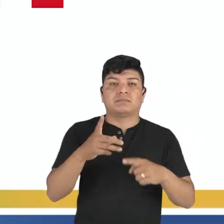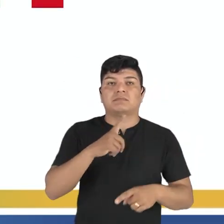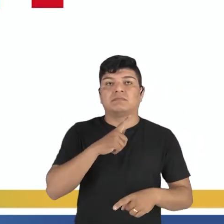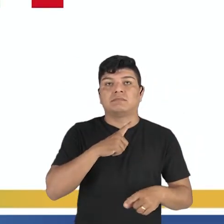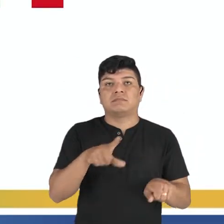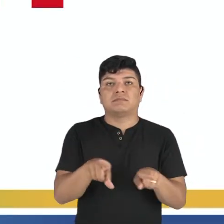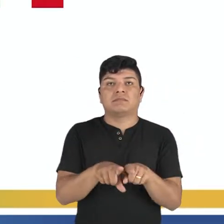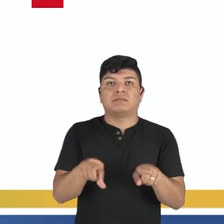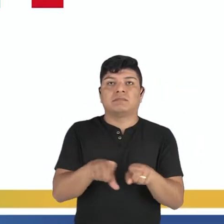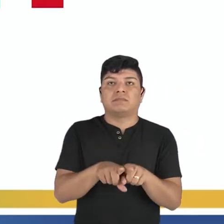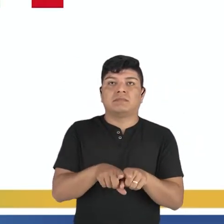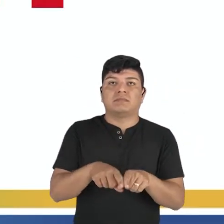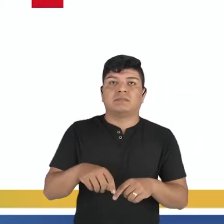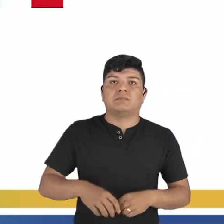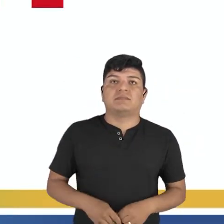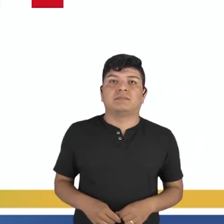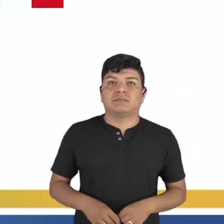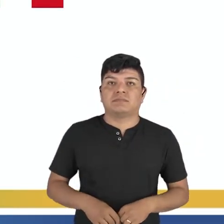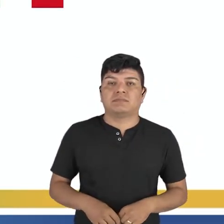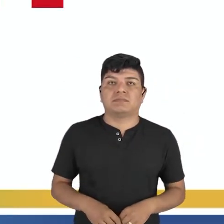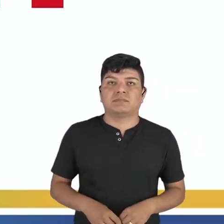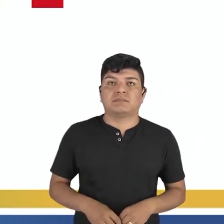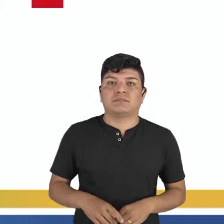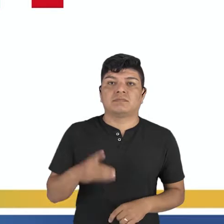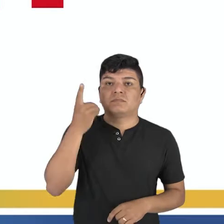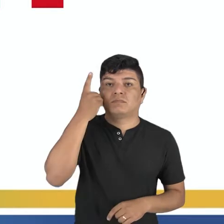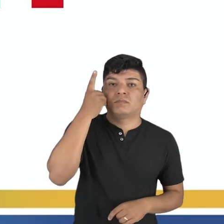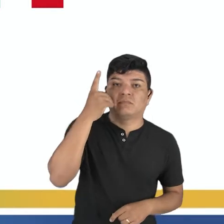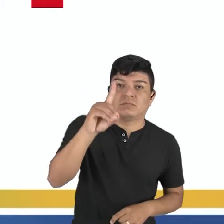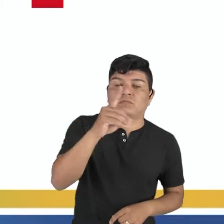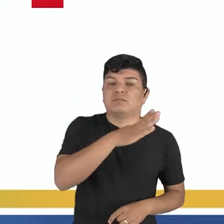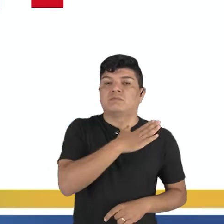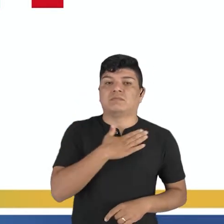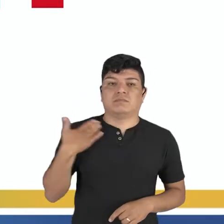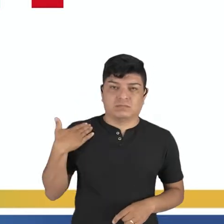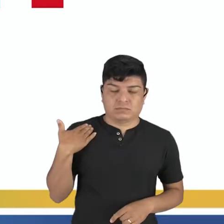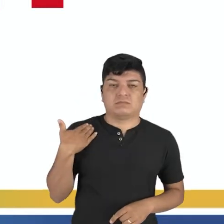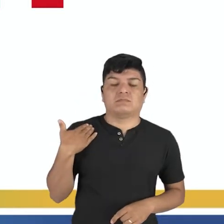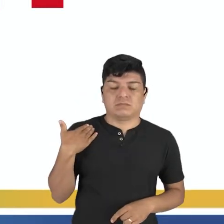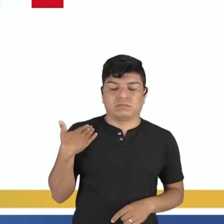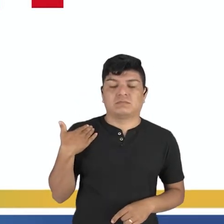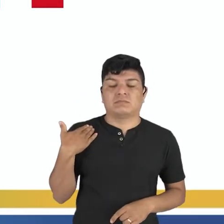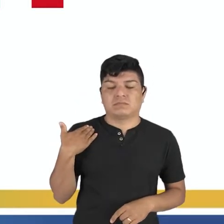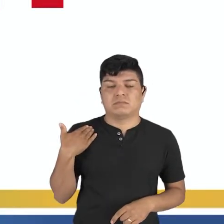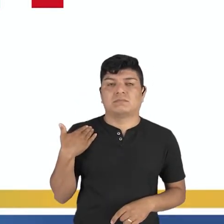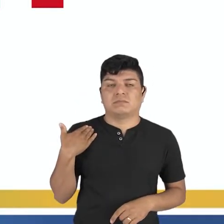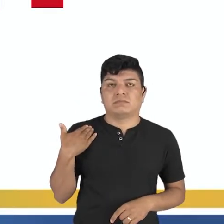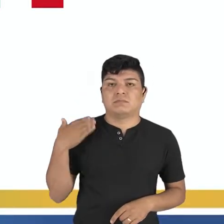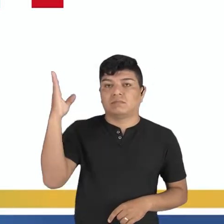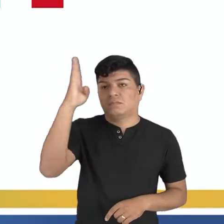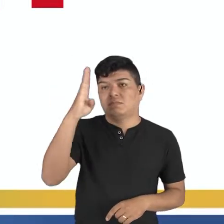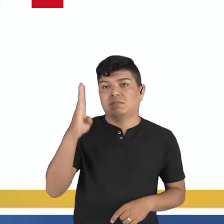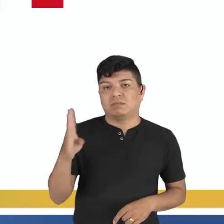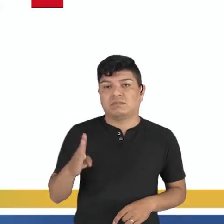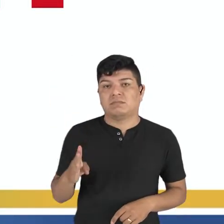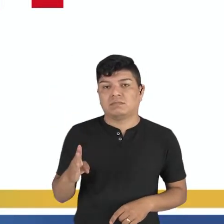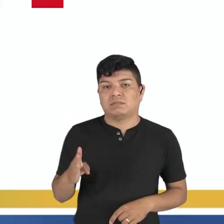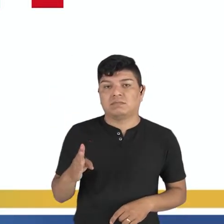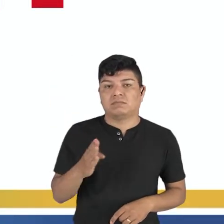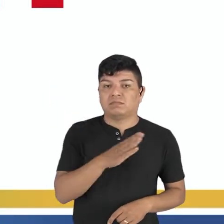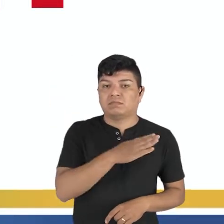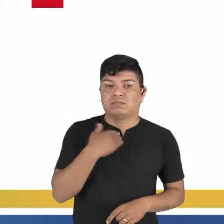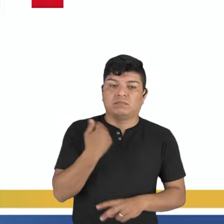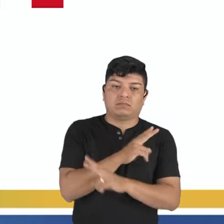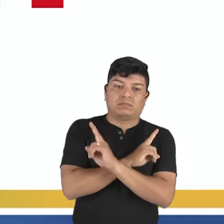Temos também, né, el Dia de los Muertos, né, que é o Dia dos Mortos. No Brasil, Dia de Finado,